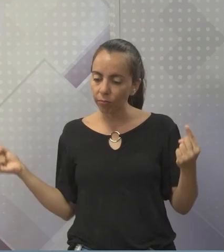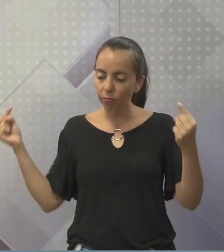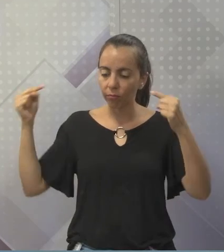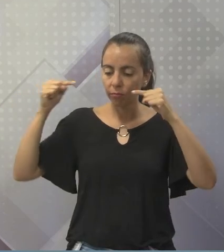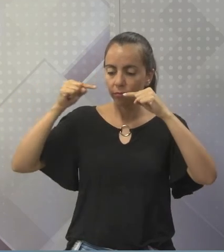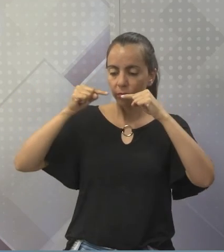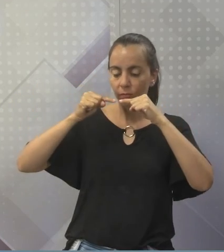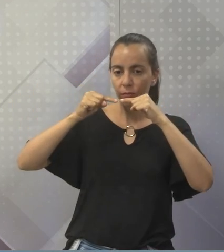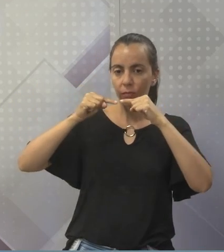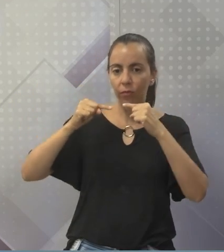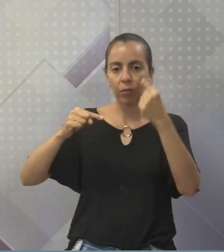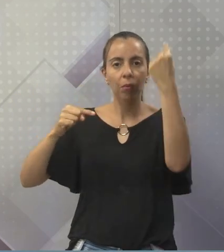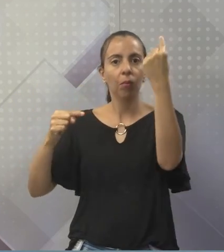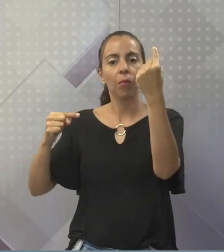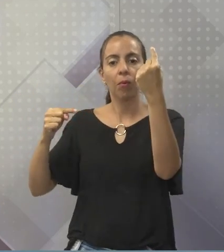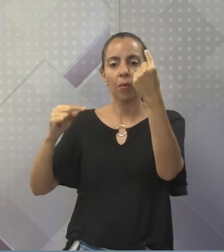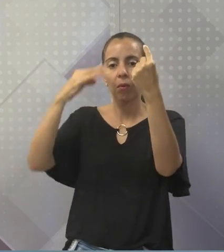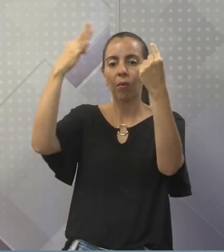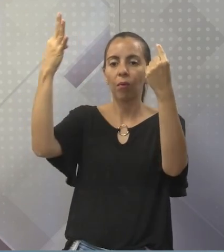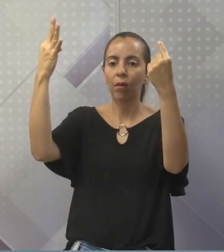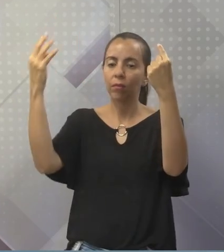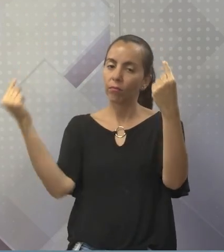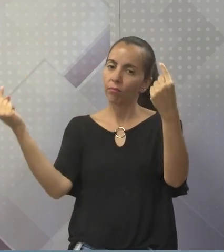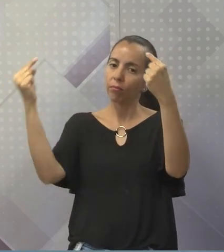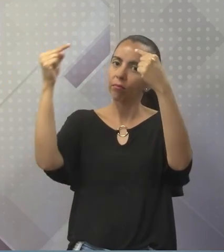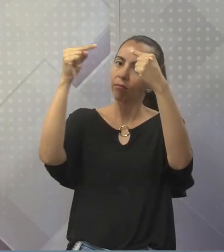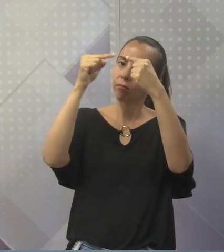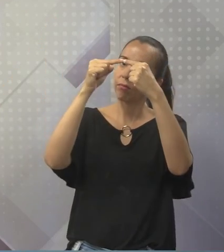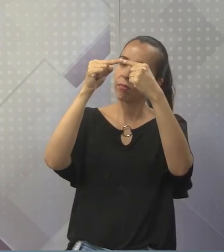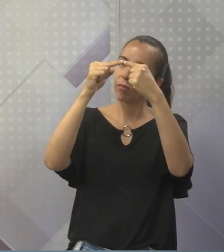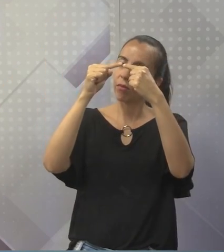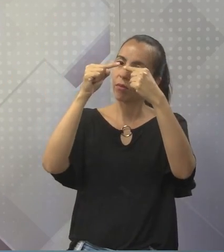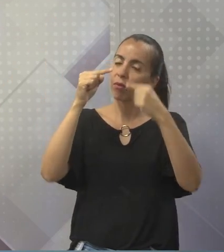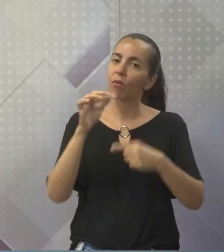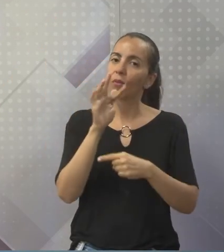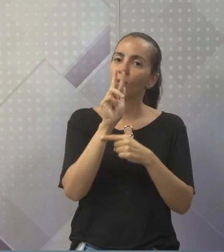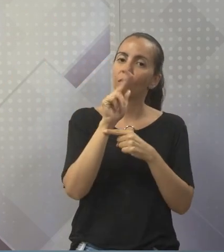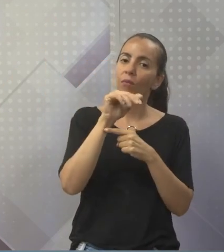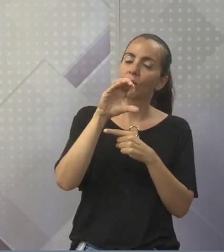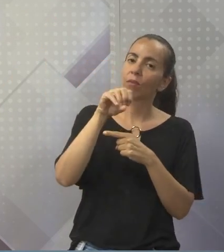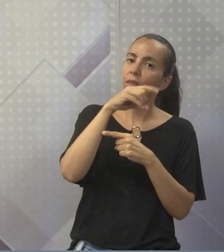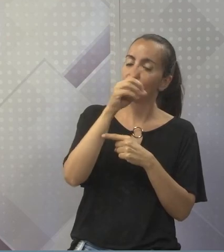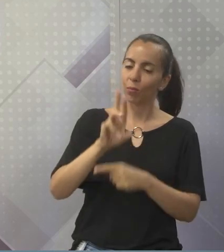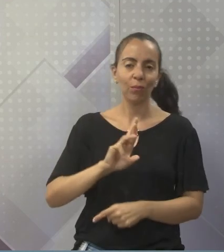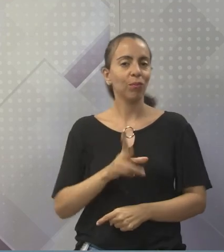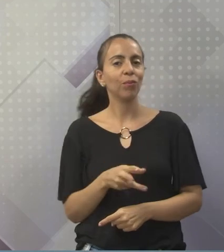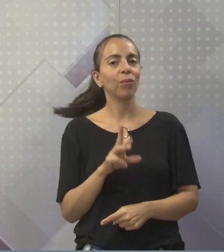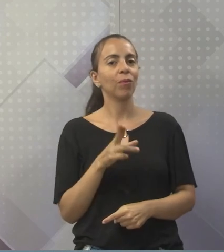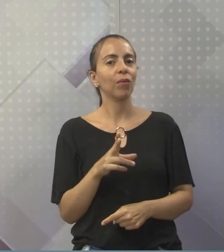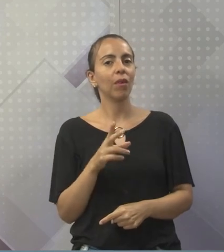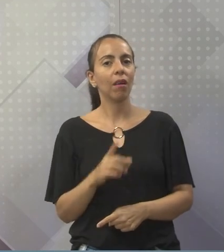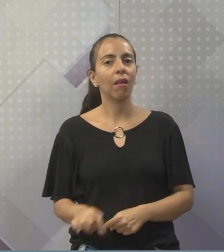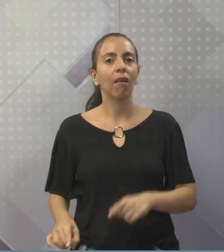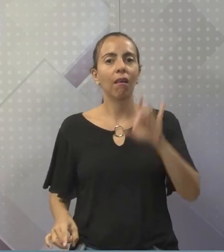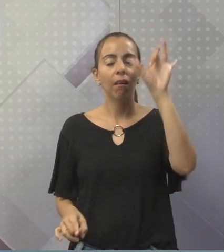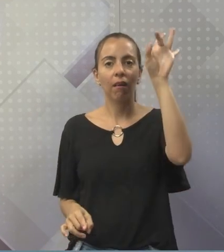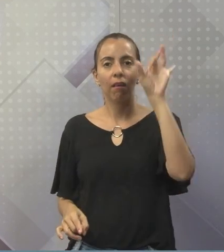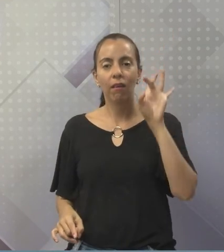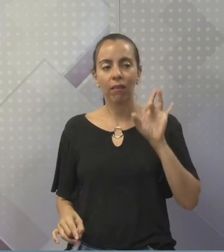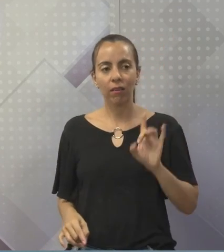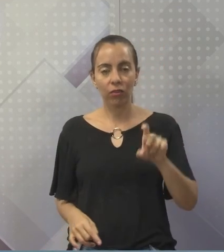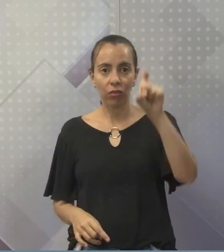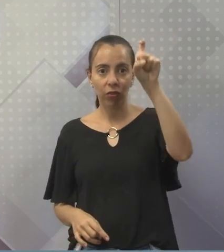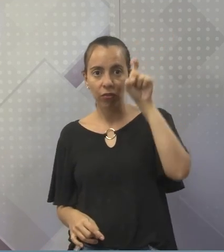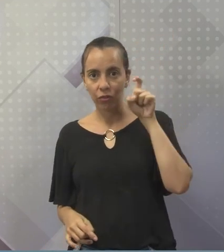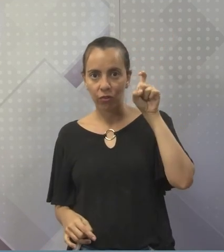ligado também ao 4, este não é função. Cada valor de x só terá